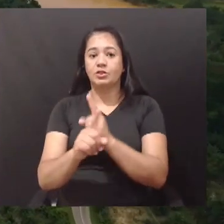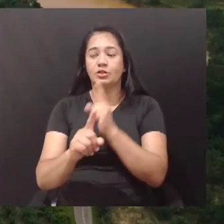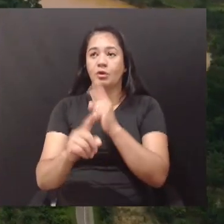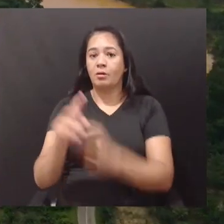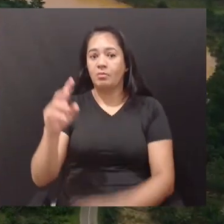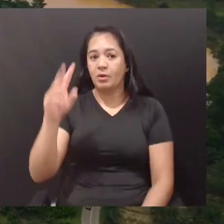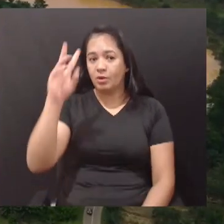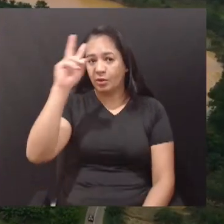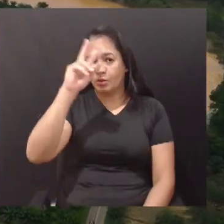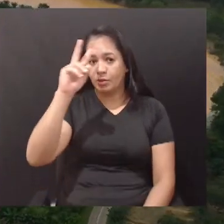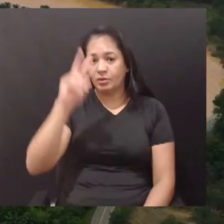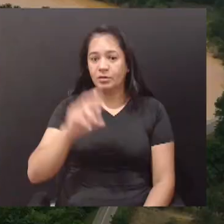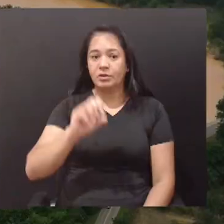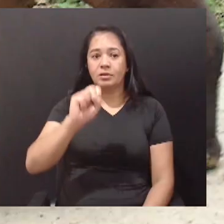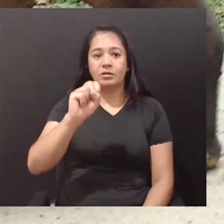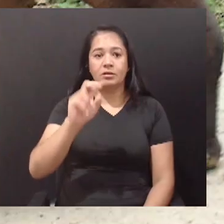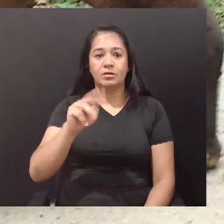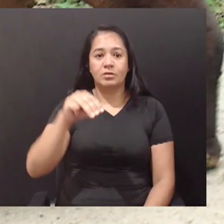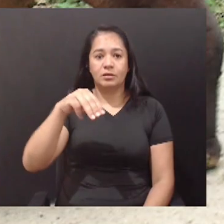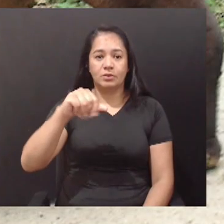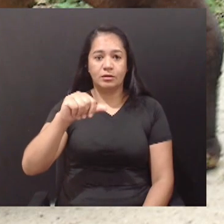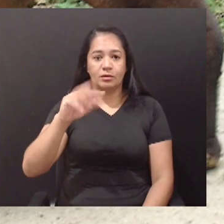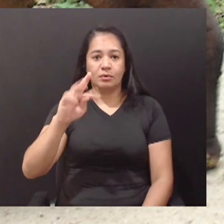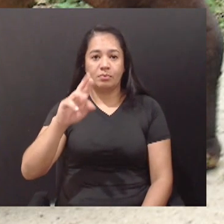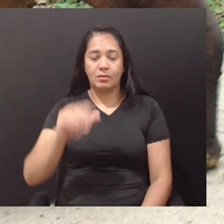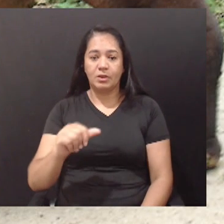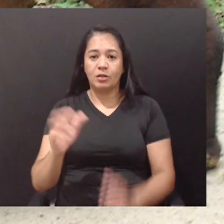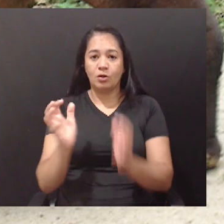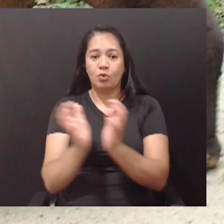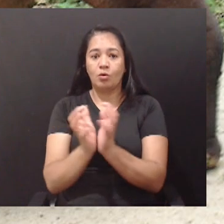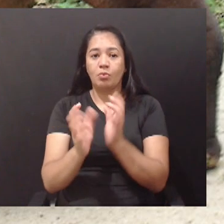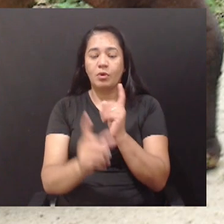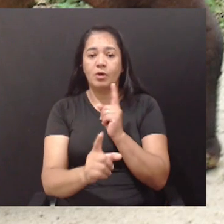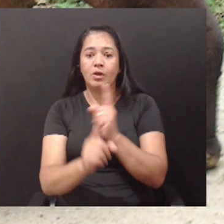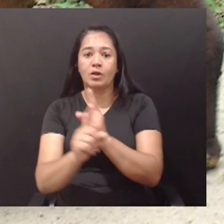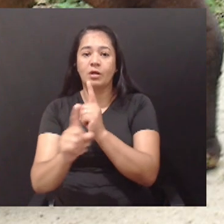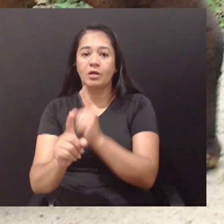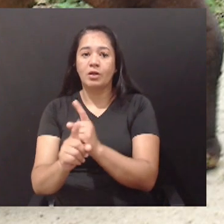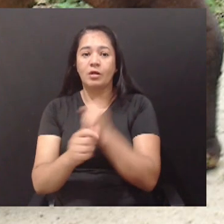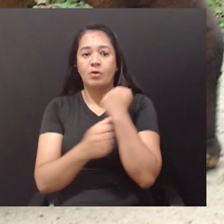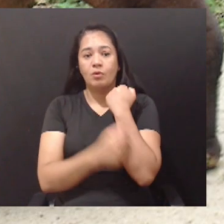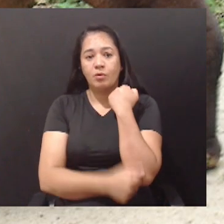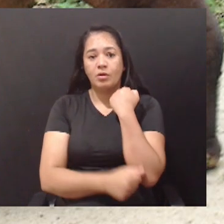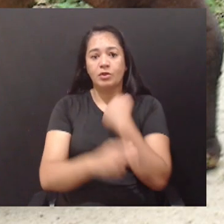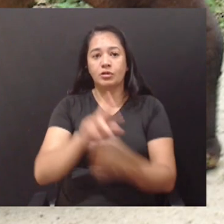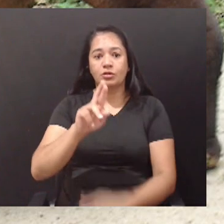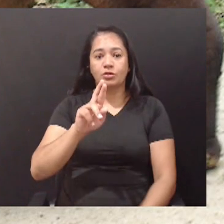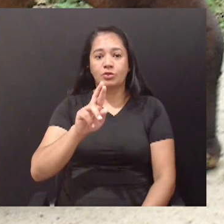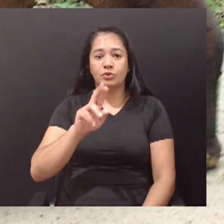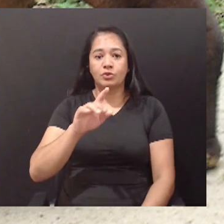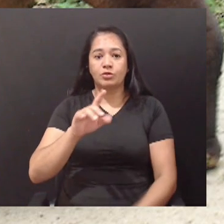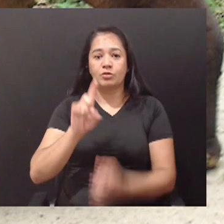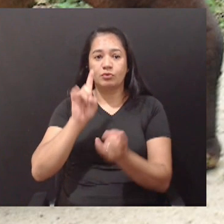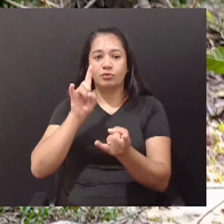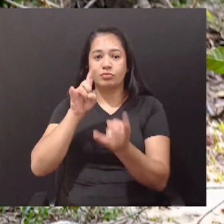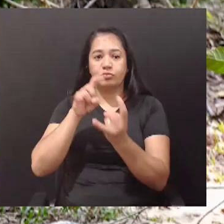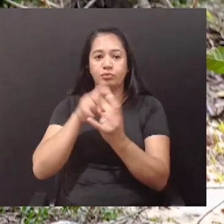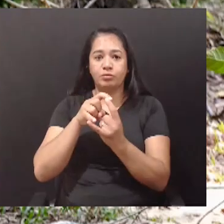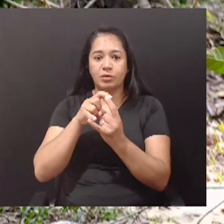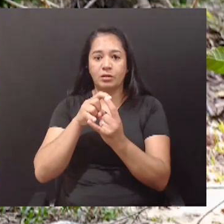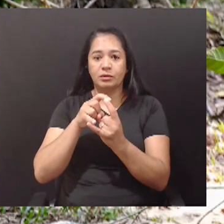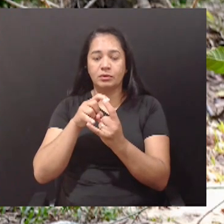em Sumatra, na Indonésia. A equipe encontrou fezes de um rinoceronte de Sumatra no Parque